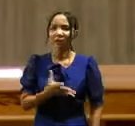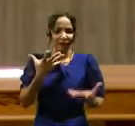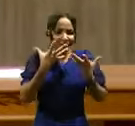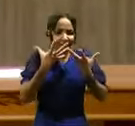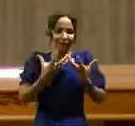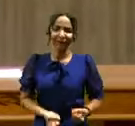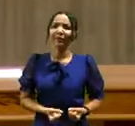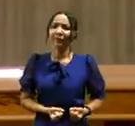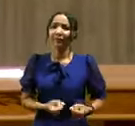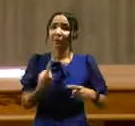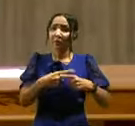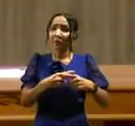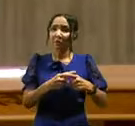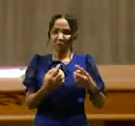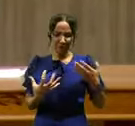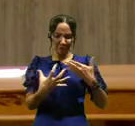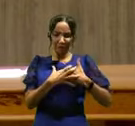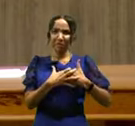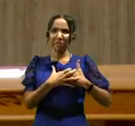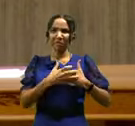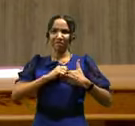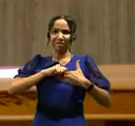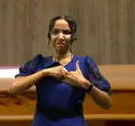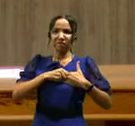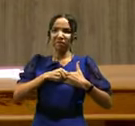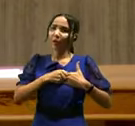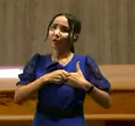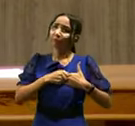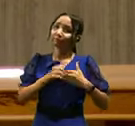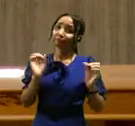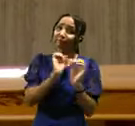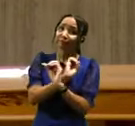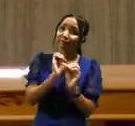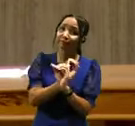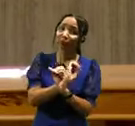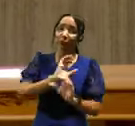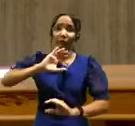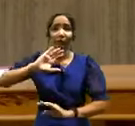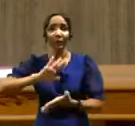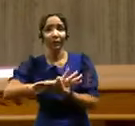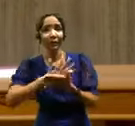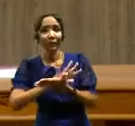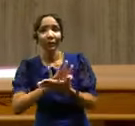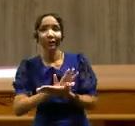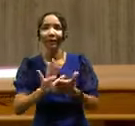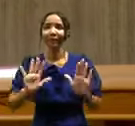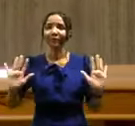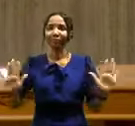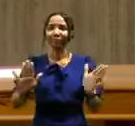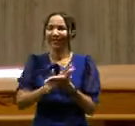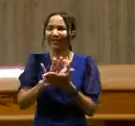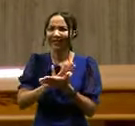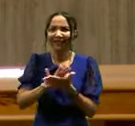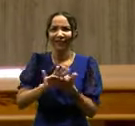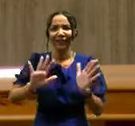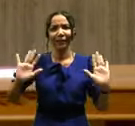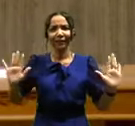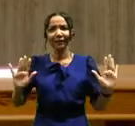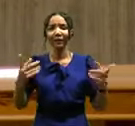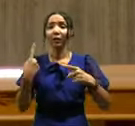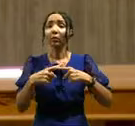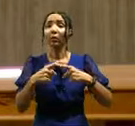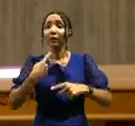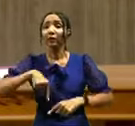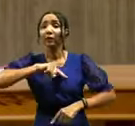palavra ela não vai ter efeito na sua vida e por que que eu quero dizer aqui esta noite porque nós que somos